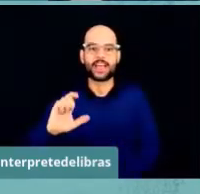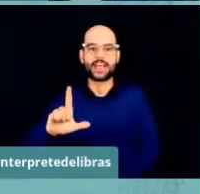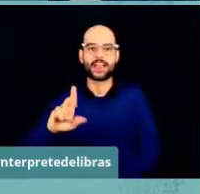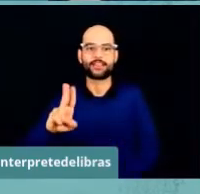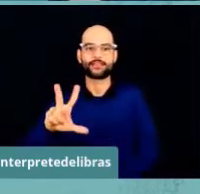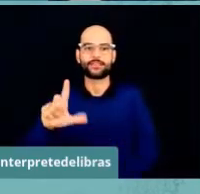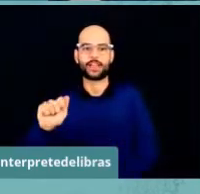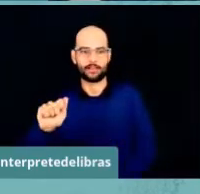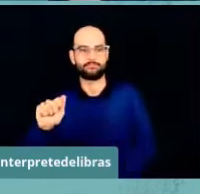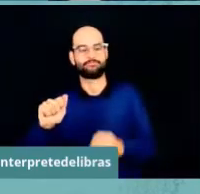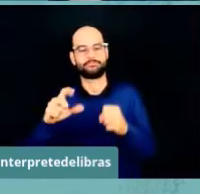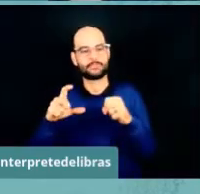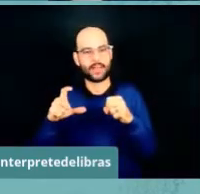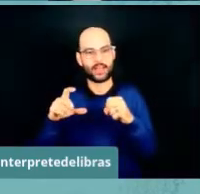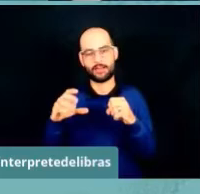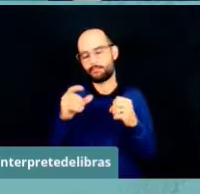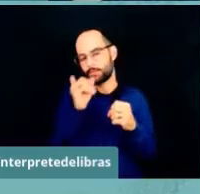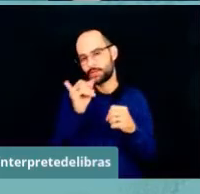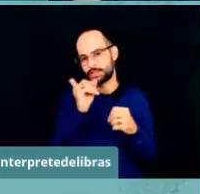a vacina de hepatite B.